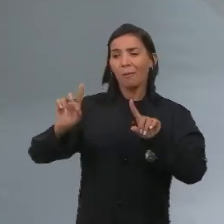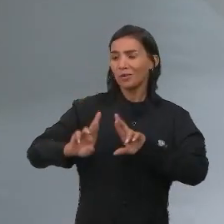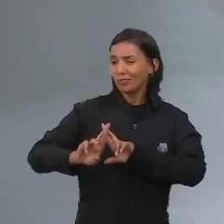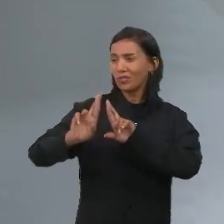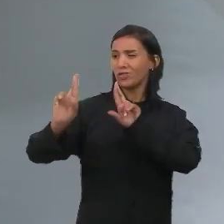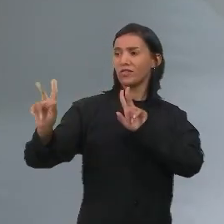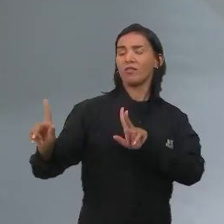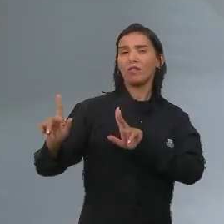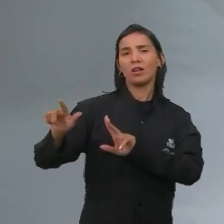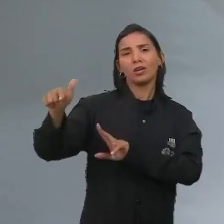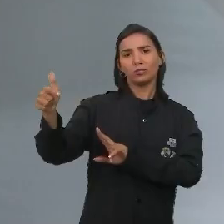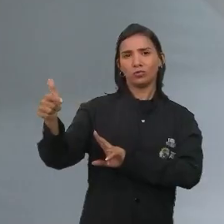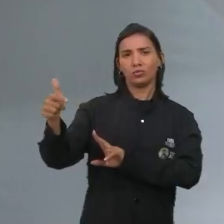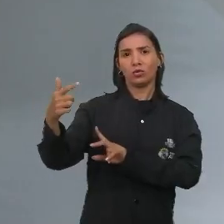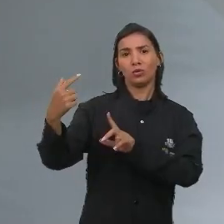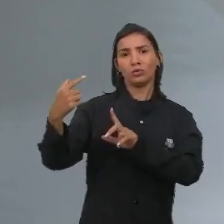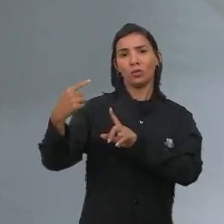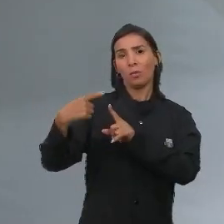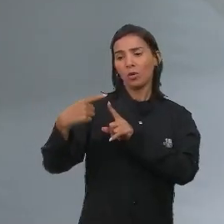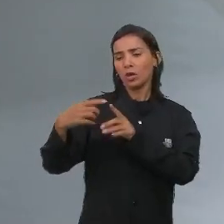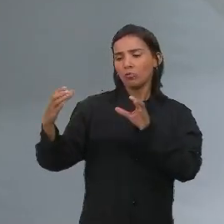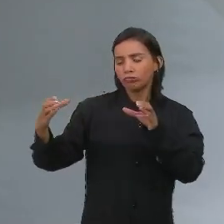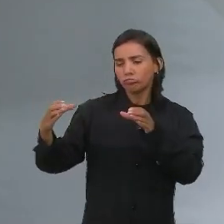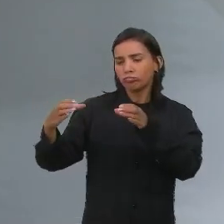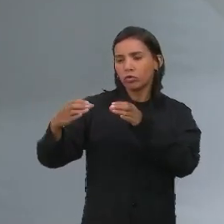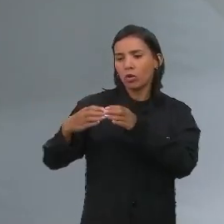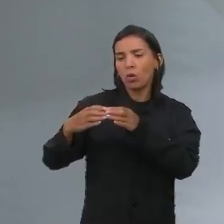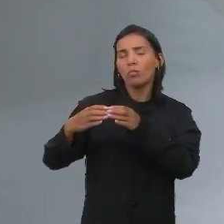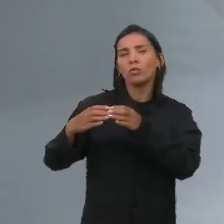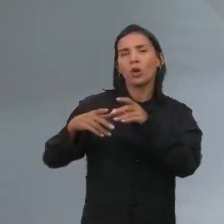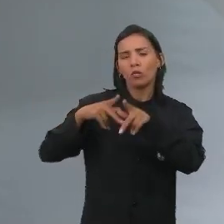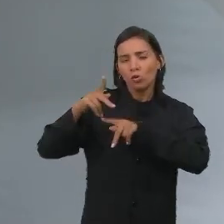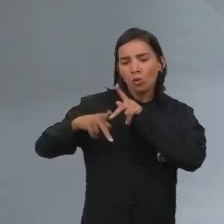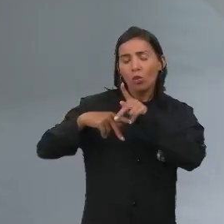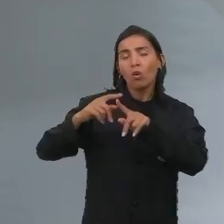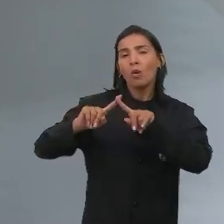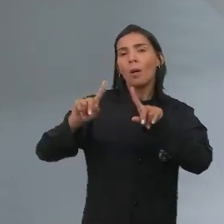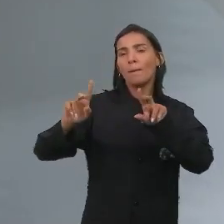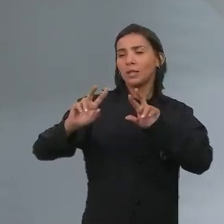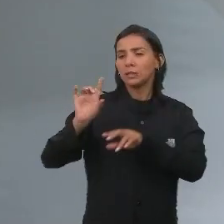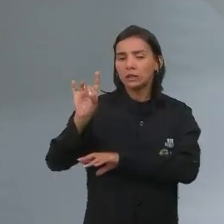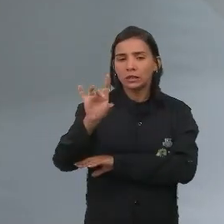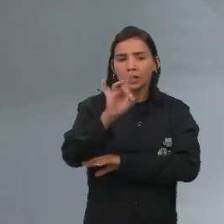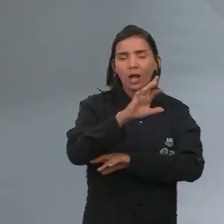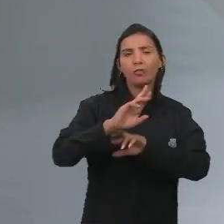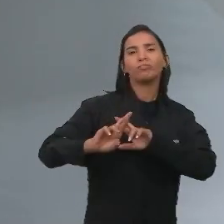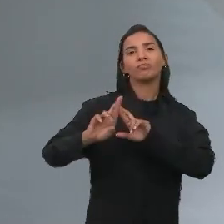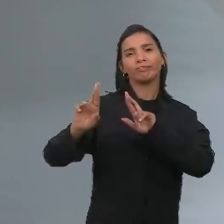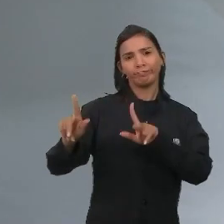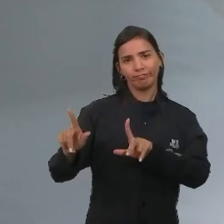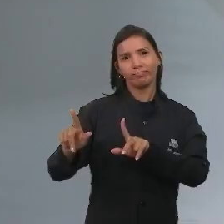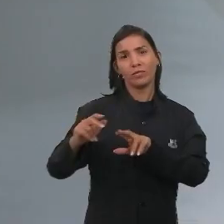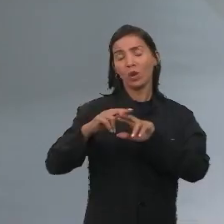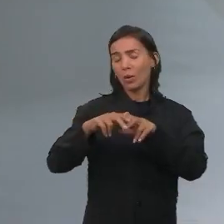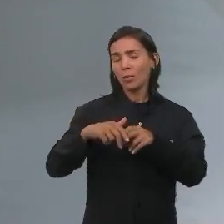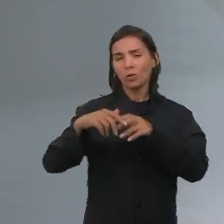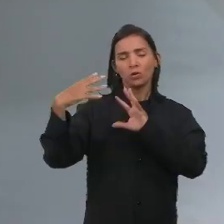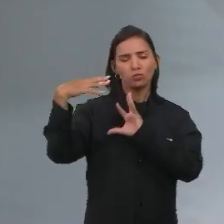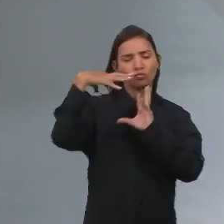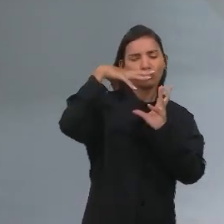uma nação. Mas, em contrapartida, da mesma forma que nós também encontramos a questão